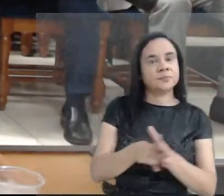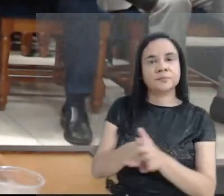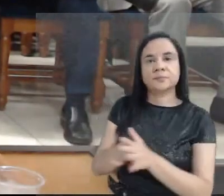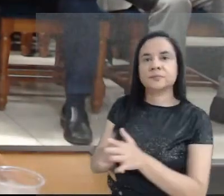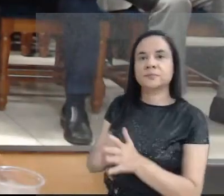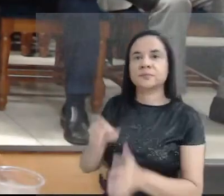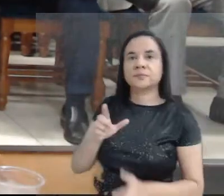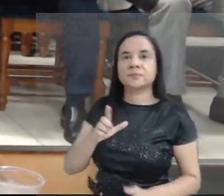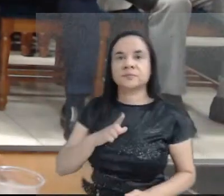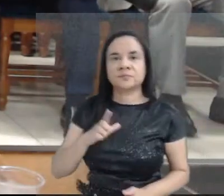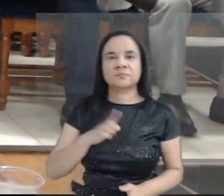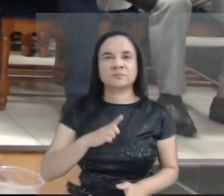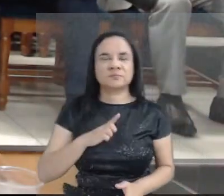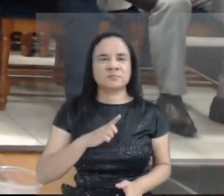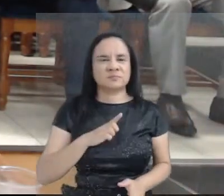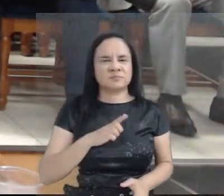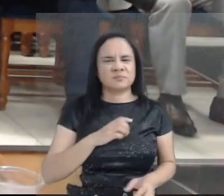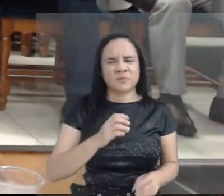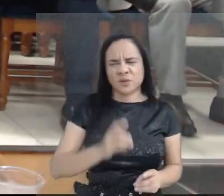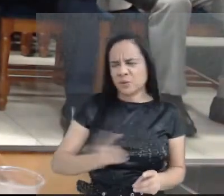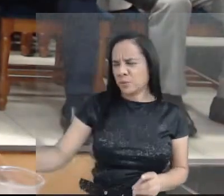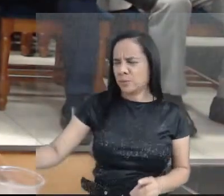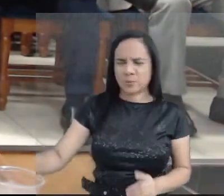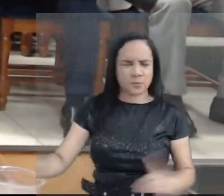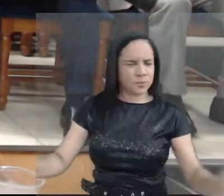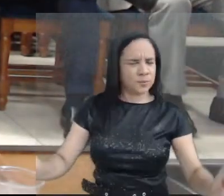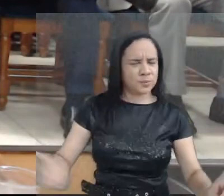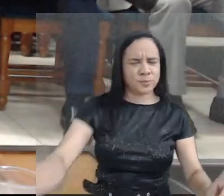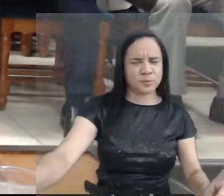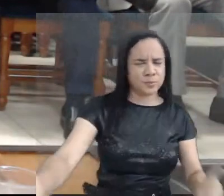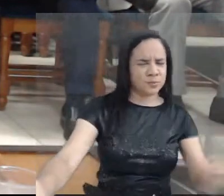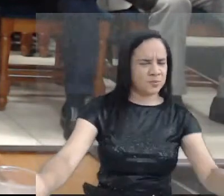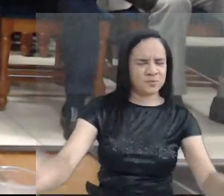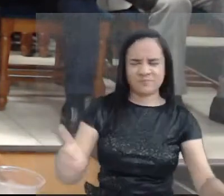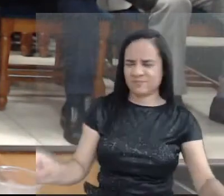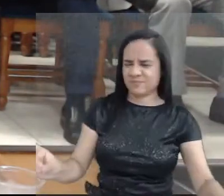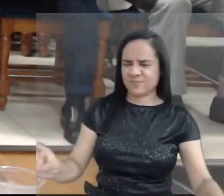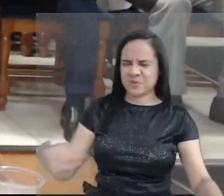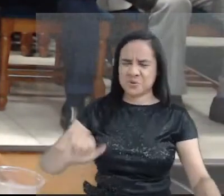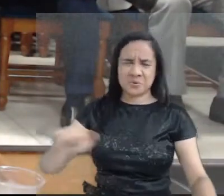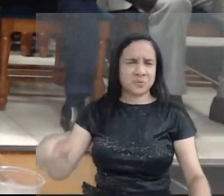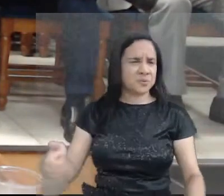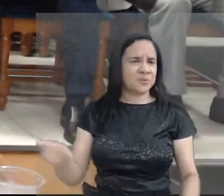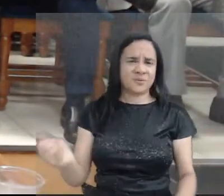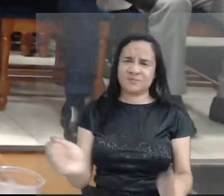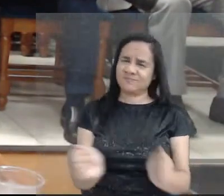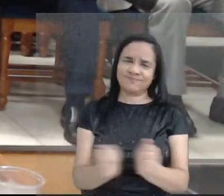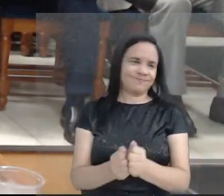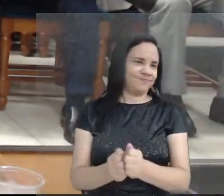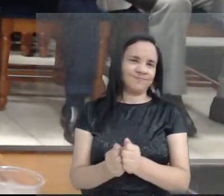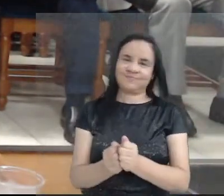havia uma segregação acirrada entre os próprios judeus